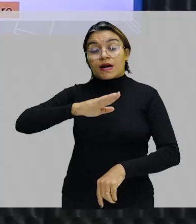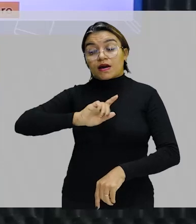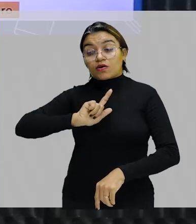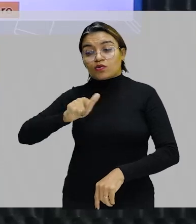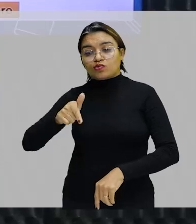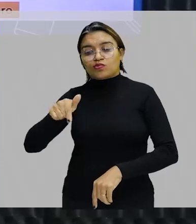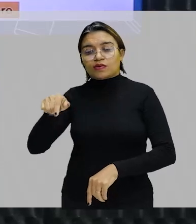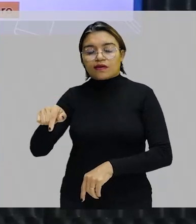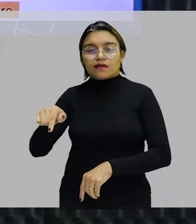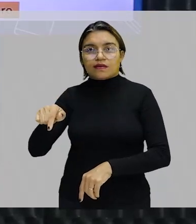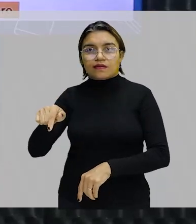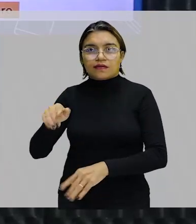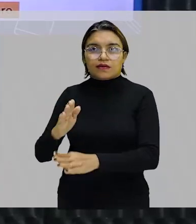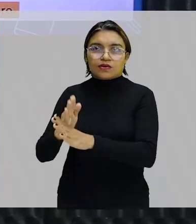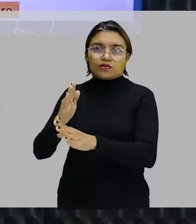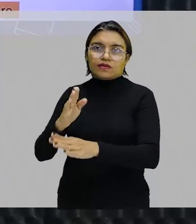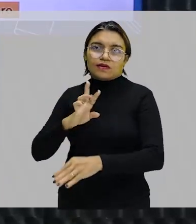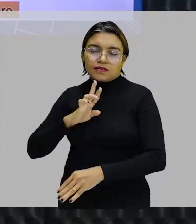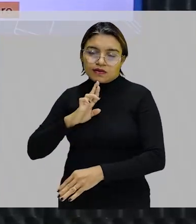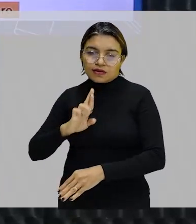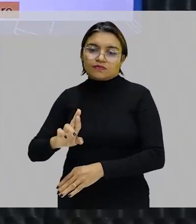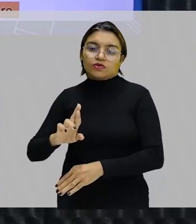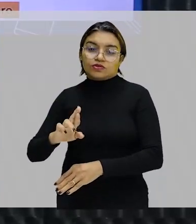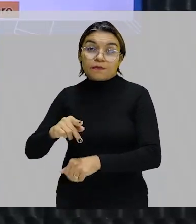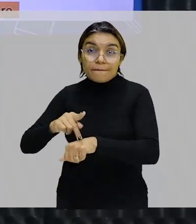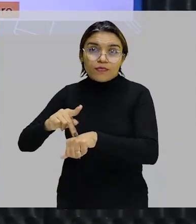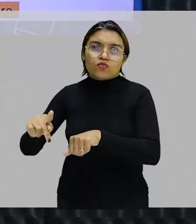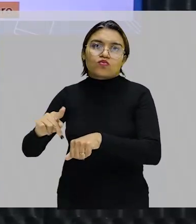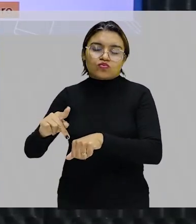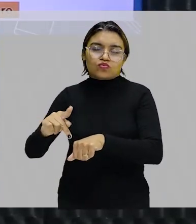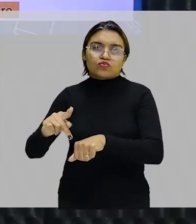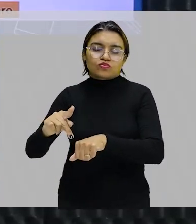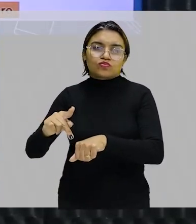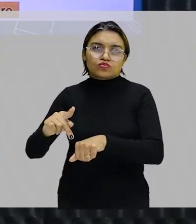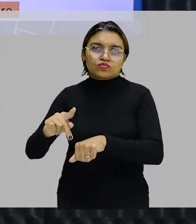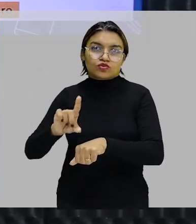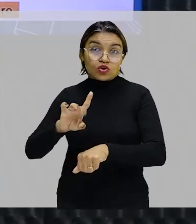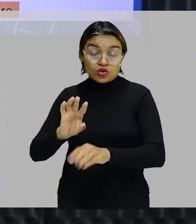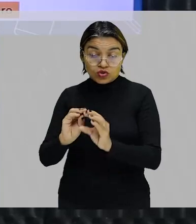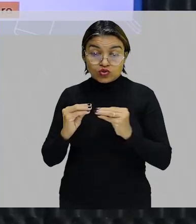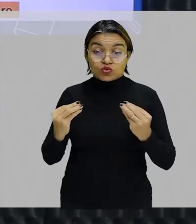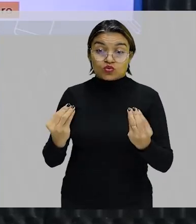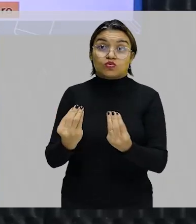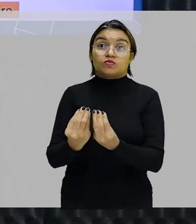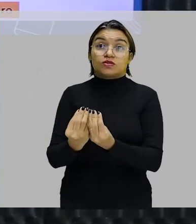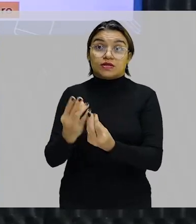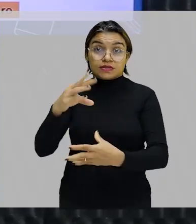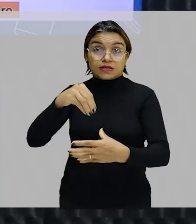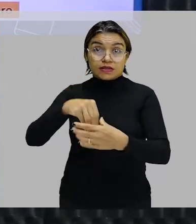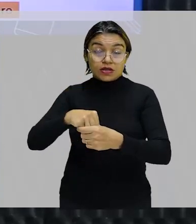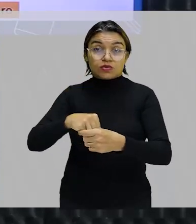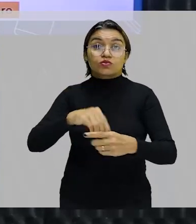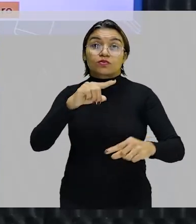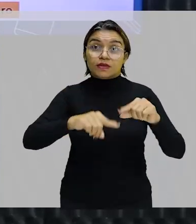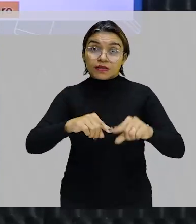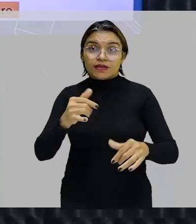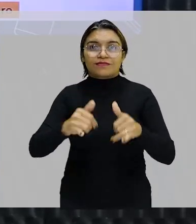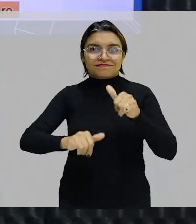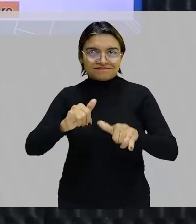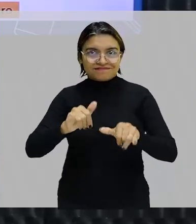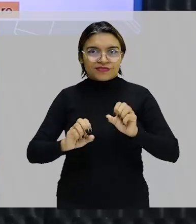gente encontrar o valor puro, né? Somente daquela substância que participa da reação, tudo